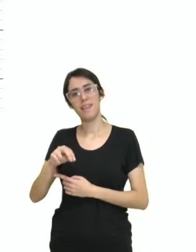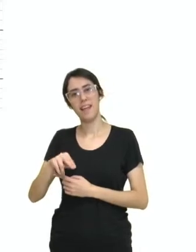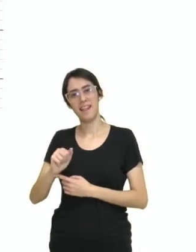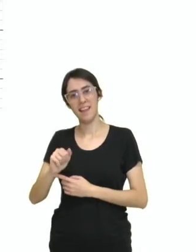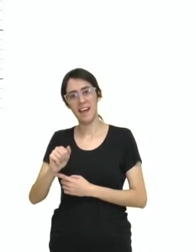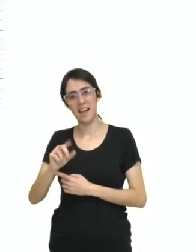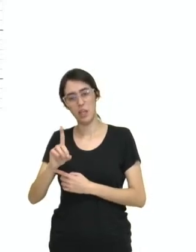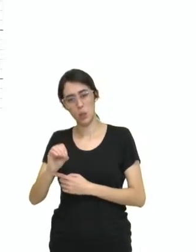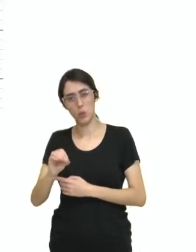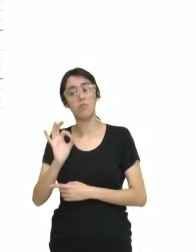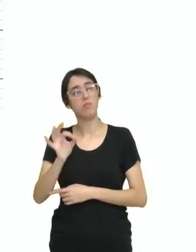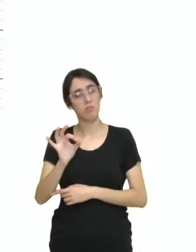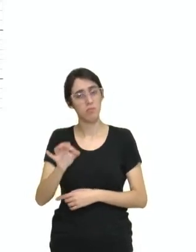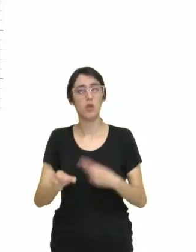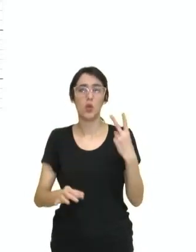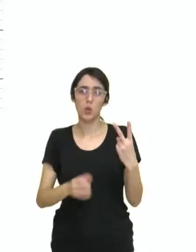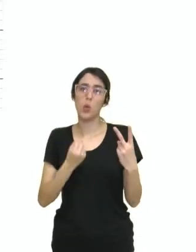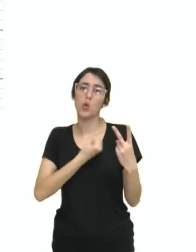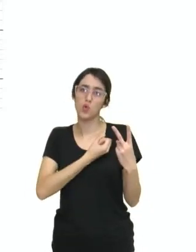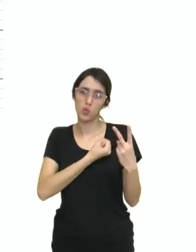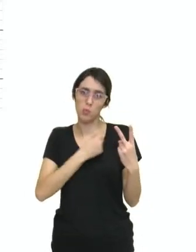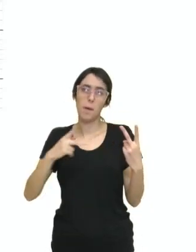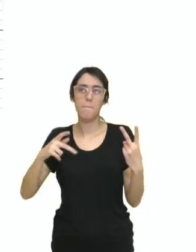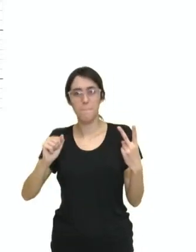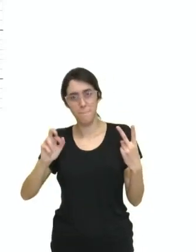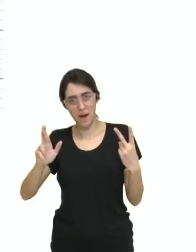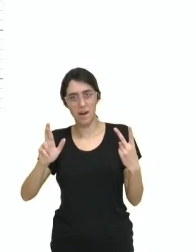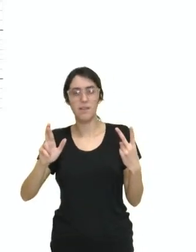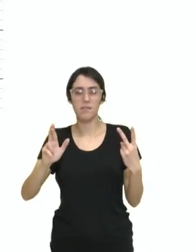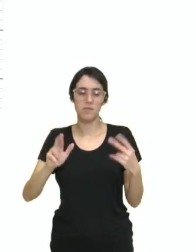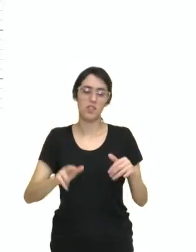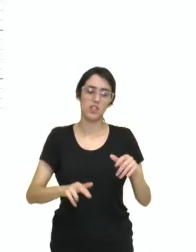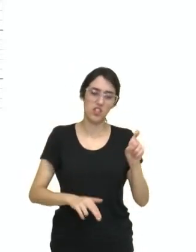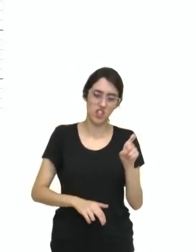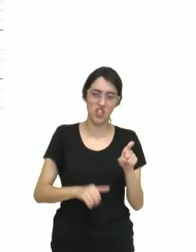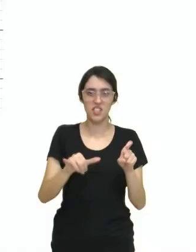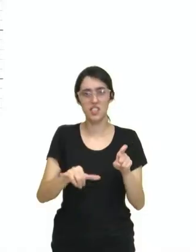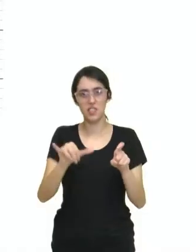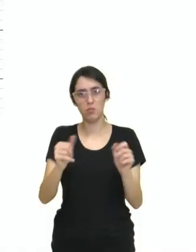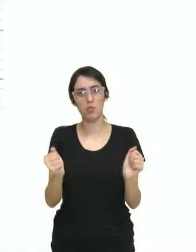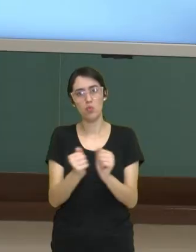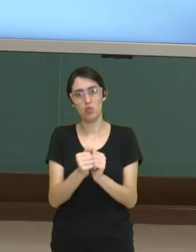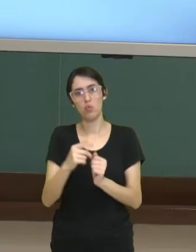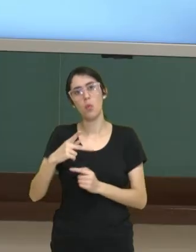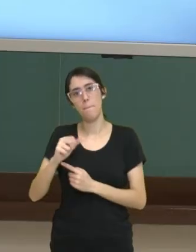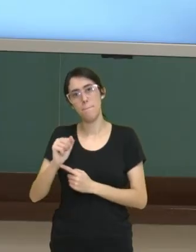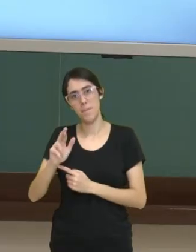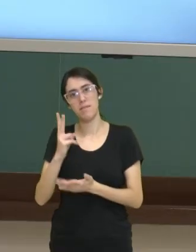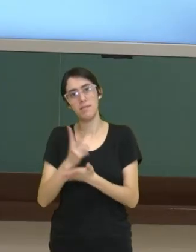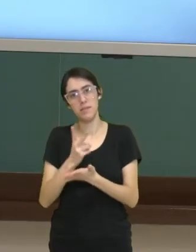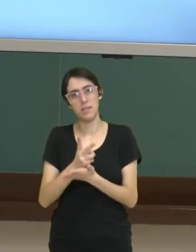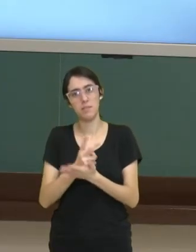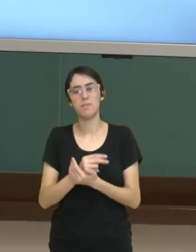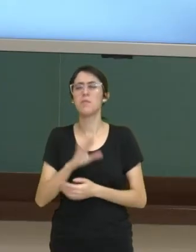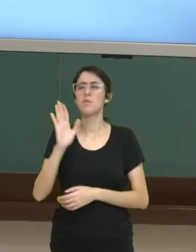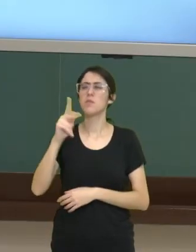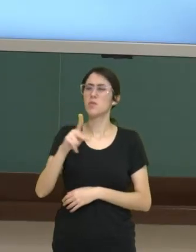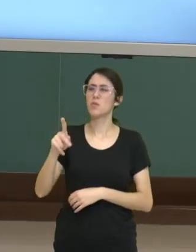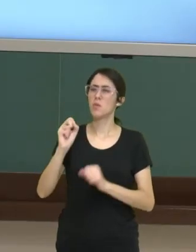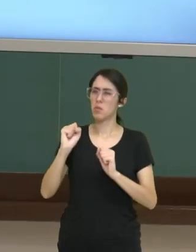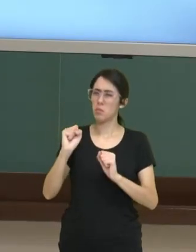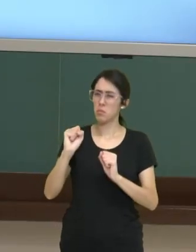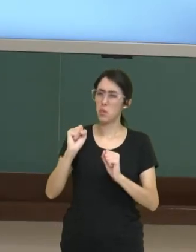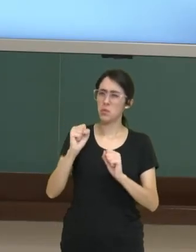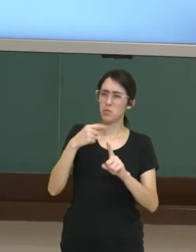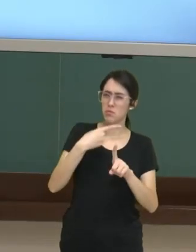são dois valores, o valor de x e o valor de y, né? Então sempre que é um par. Ah, mas professor, pode ser mais do que par?